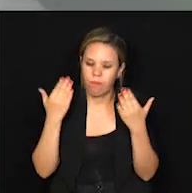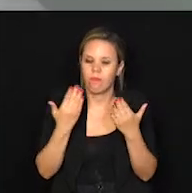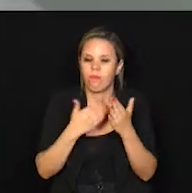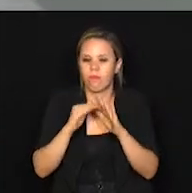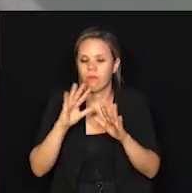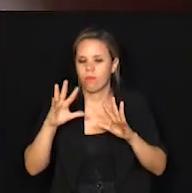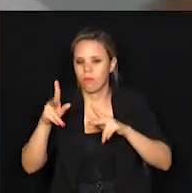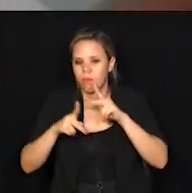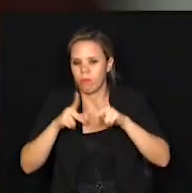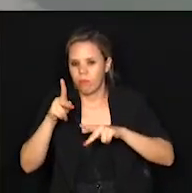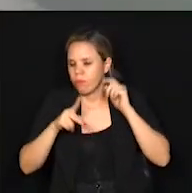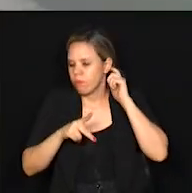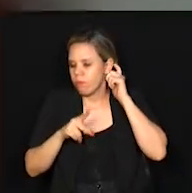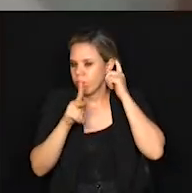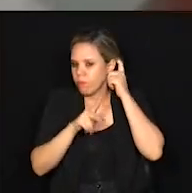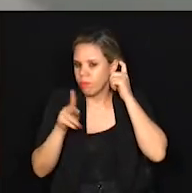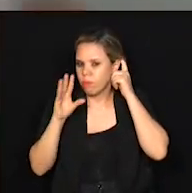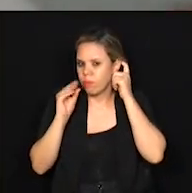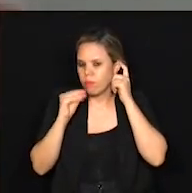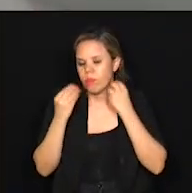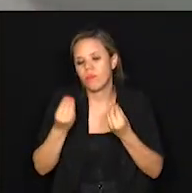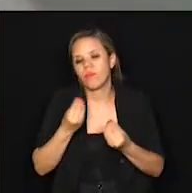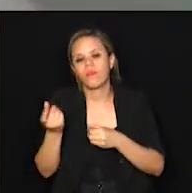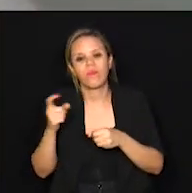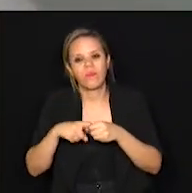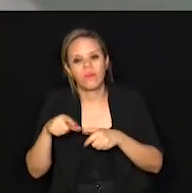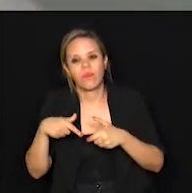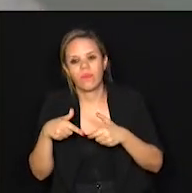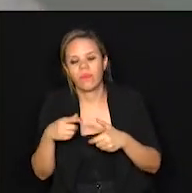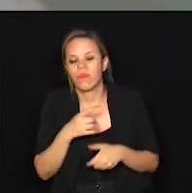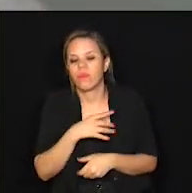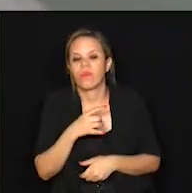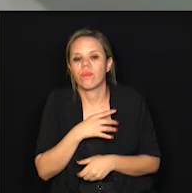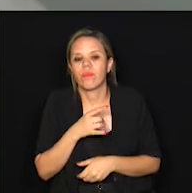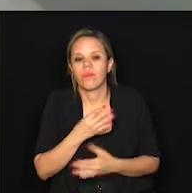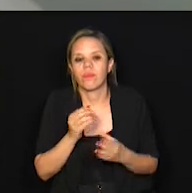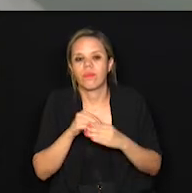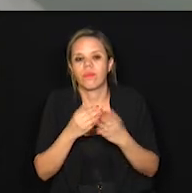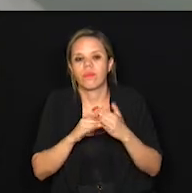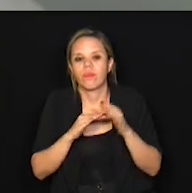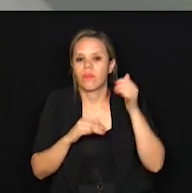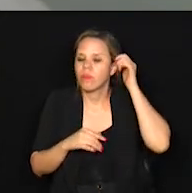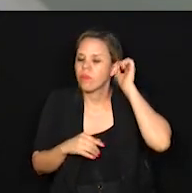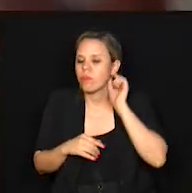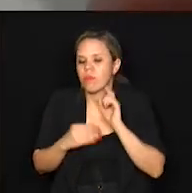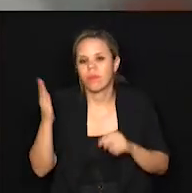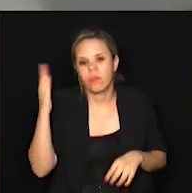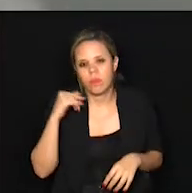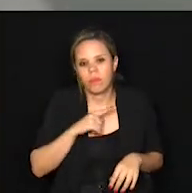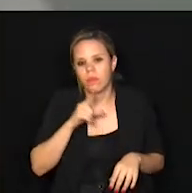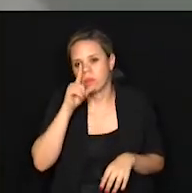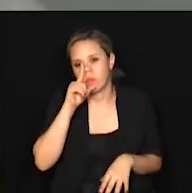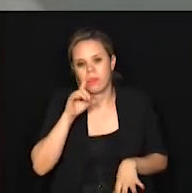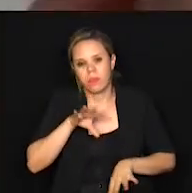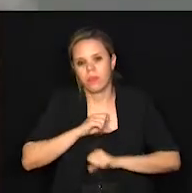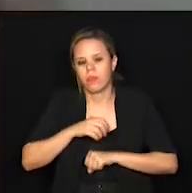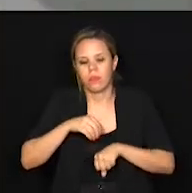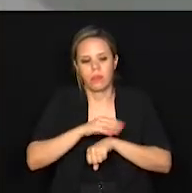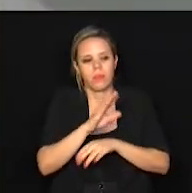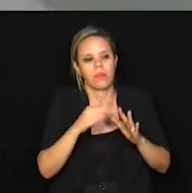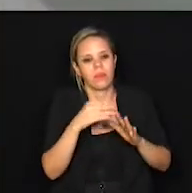alunos? De que estrutura que nós estamos falando? Porque a Solange falou das estruturas do Estado. Eu já tive em algumas escolas